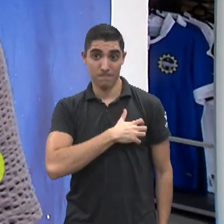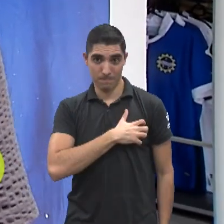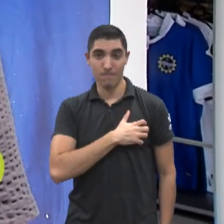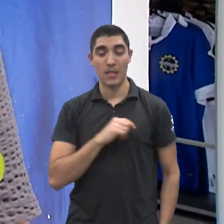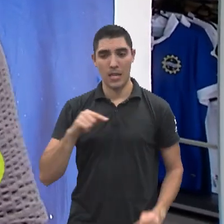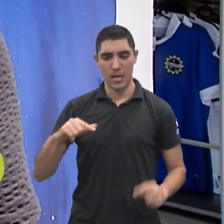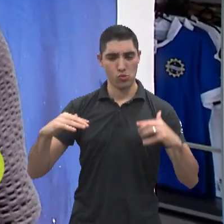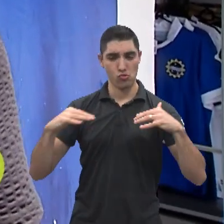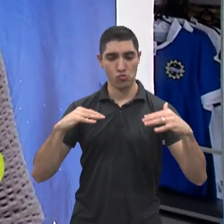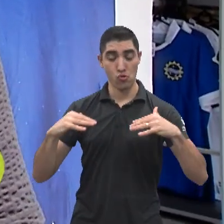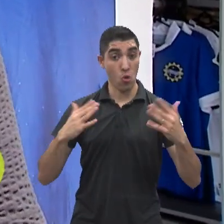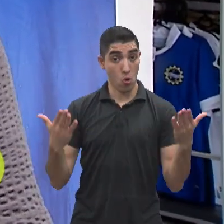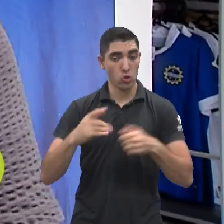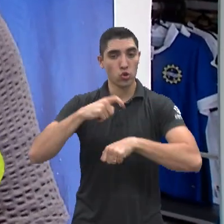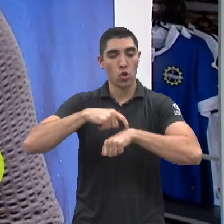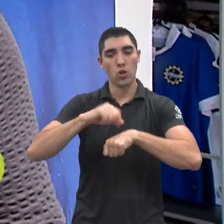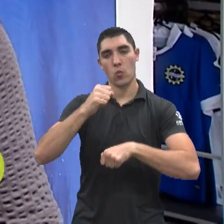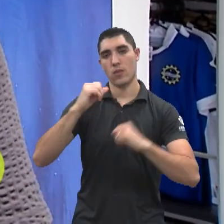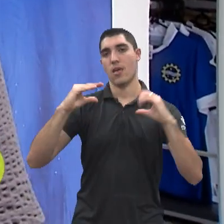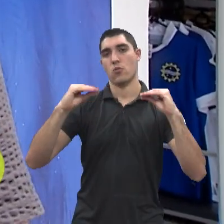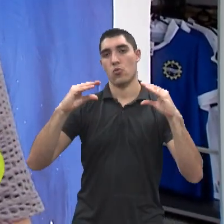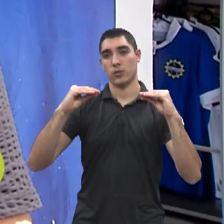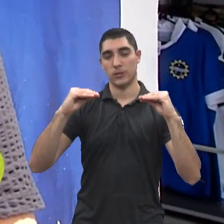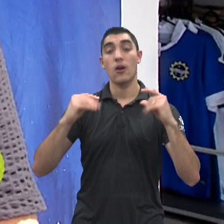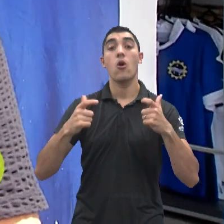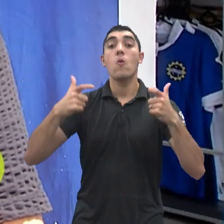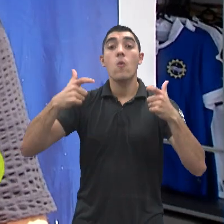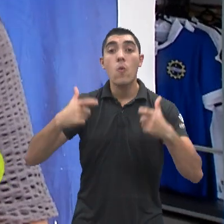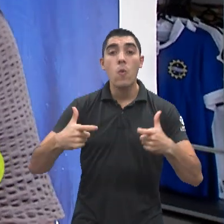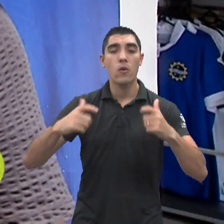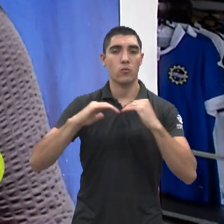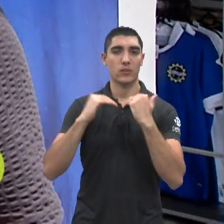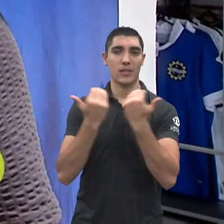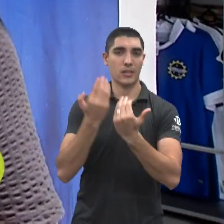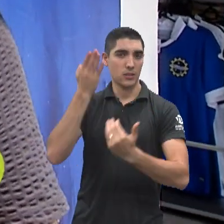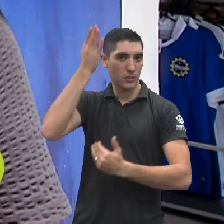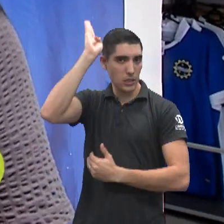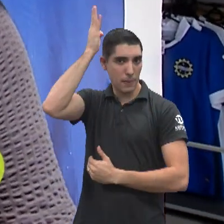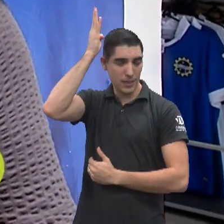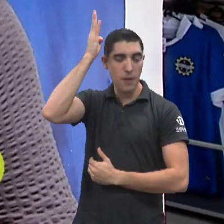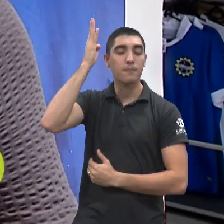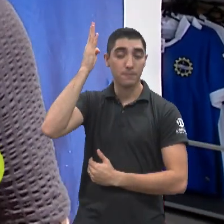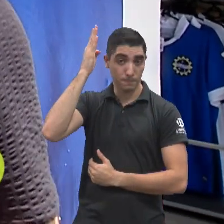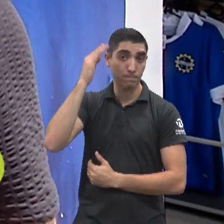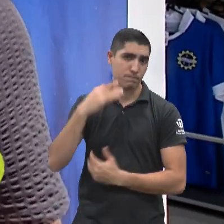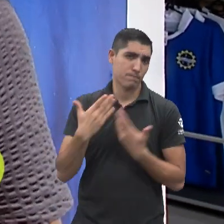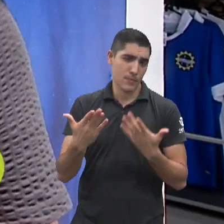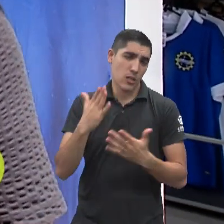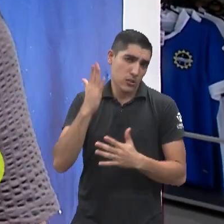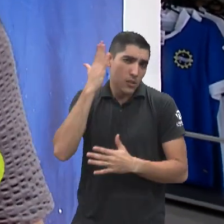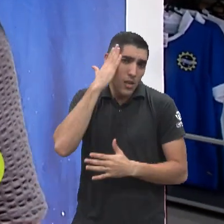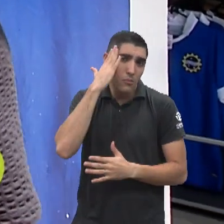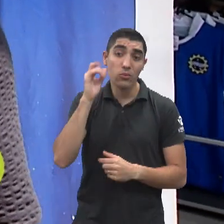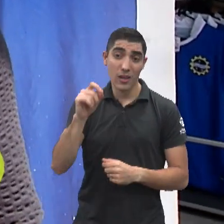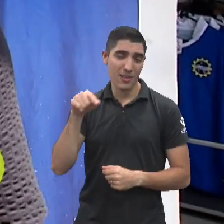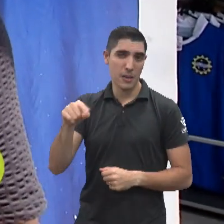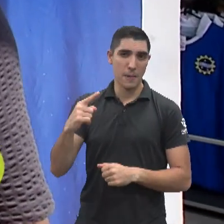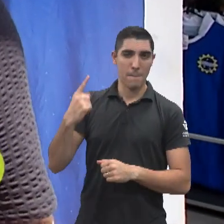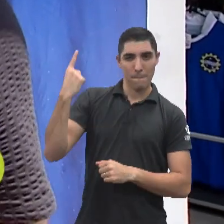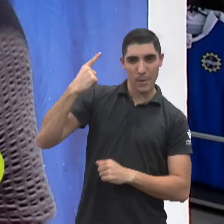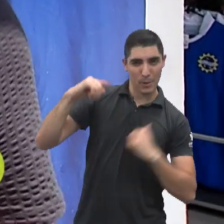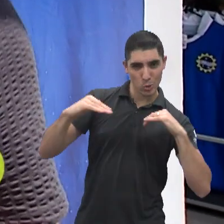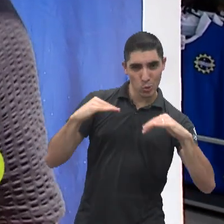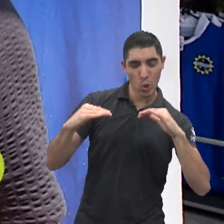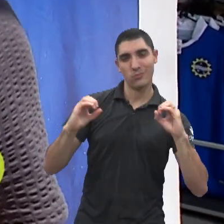Vale hoje às 8 horas da noite, lá em Taubaté, no estádio Joaquinzão. E a gente lembra que tá tudo em aberto, né? Depois do 0-0